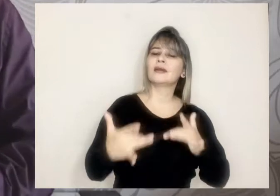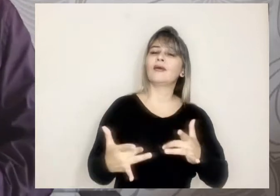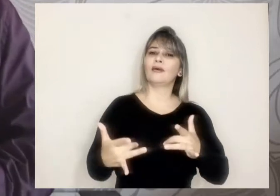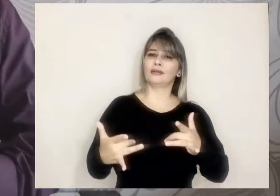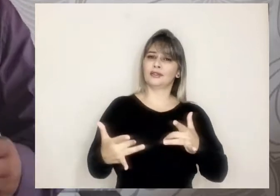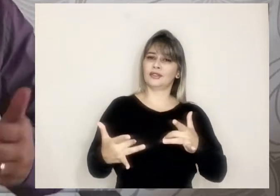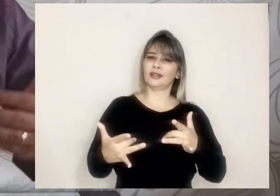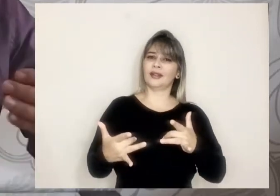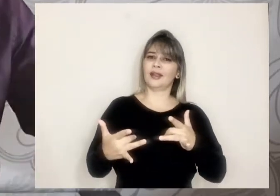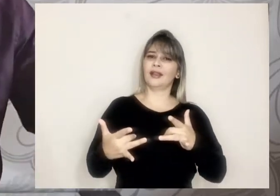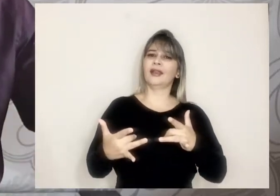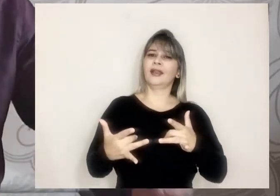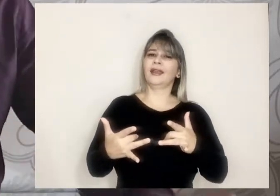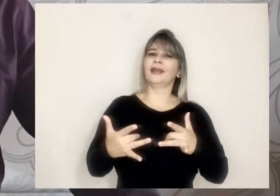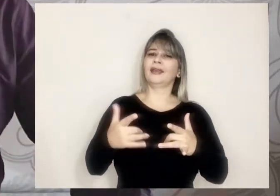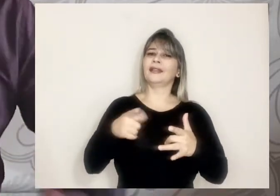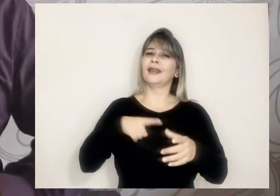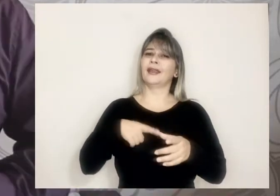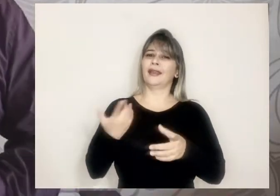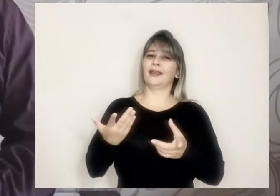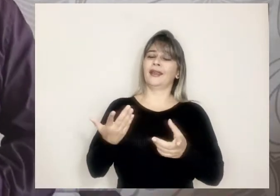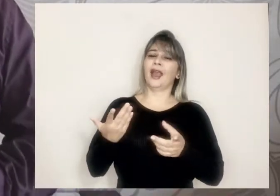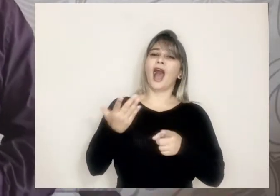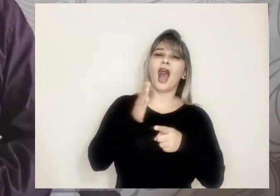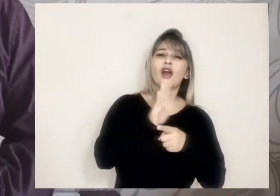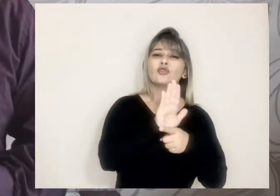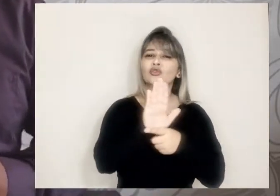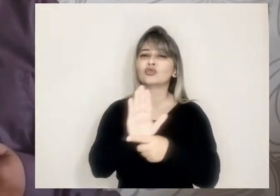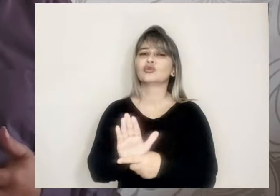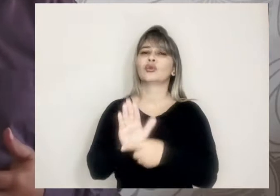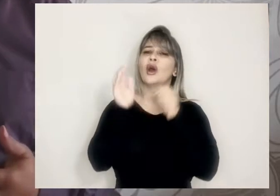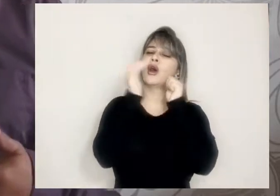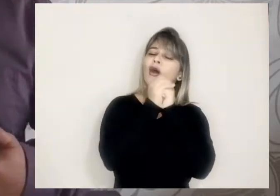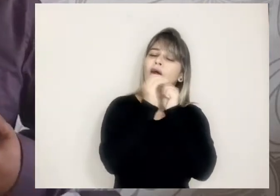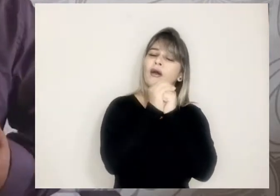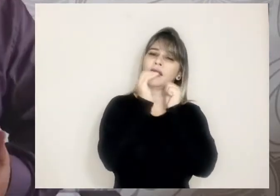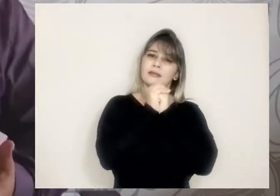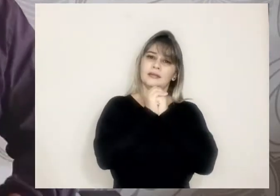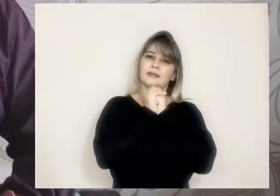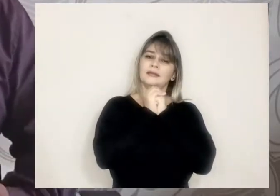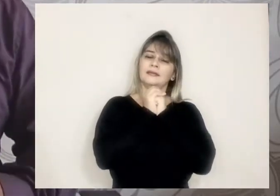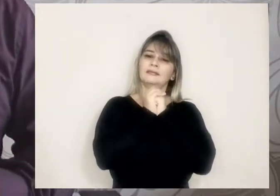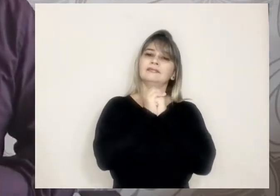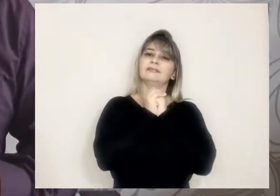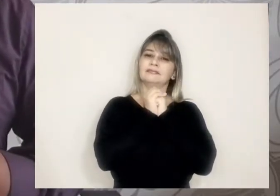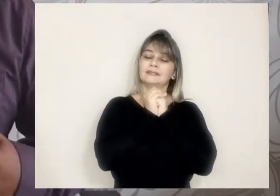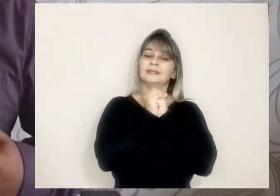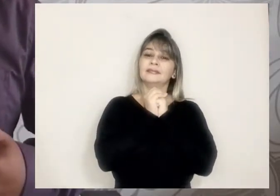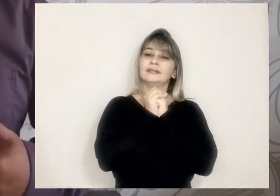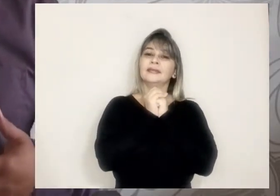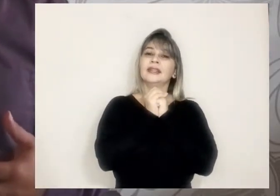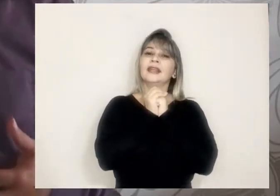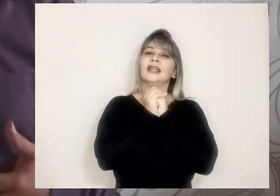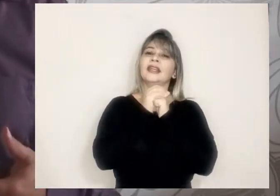misericórdia, semear em atos de generosidade, semear com as nossas orações,